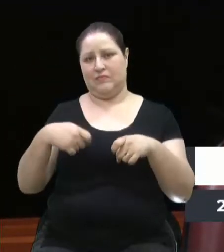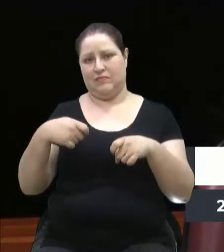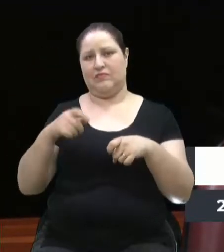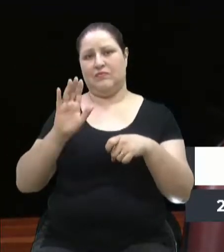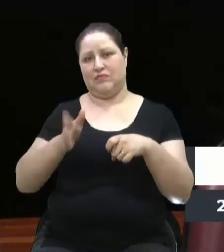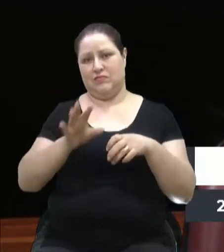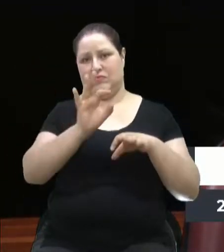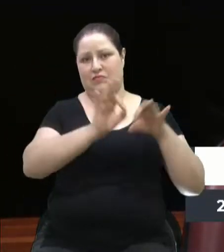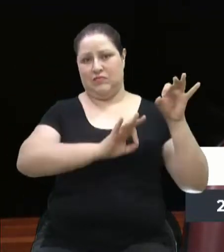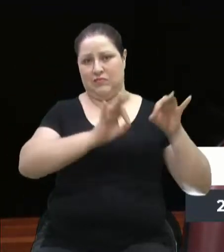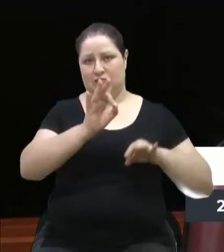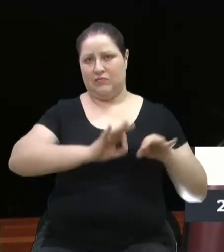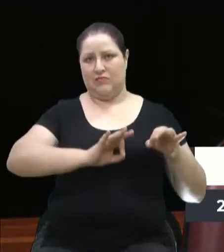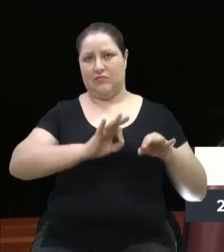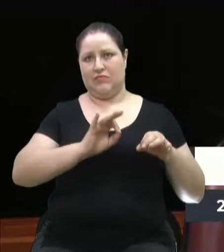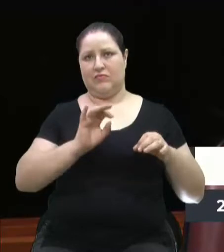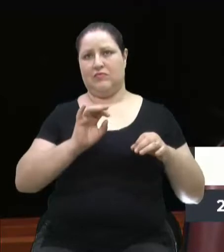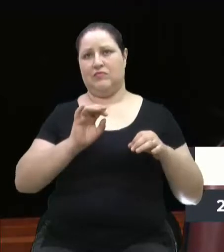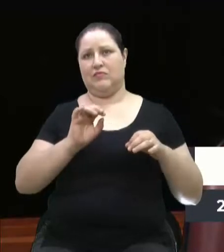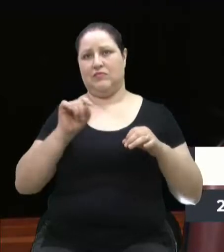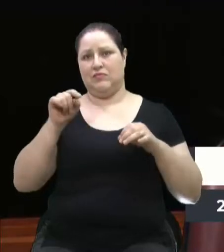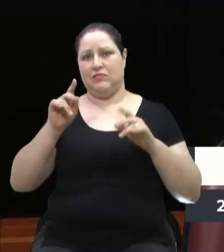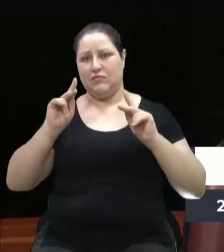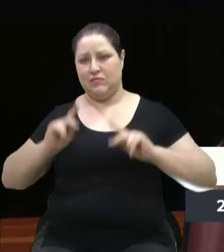Foi planejado para remover todo o Fátima Baixa.